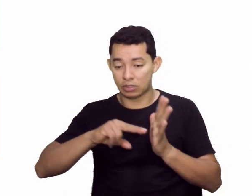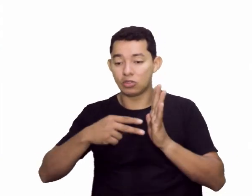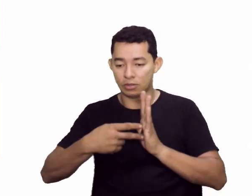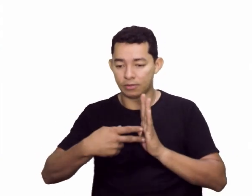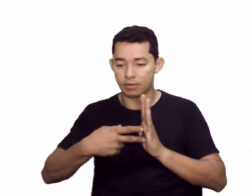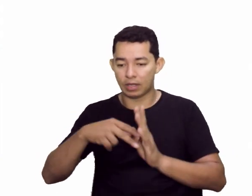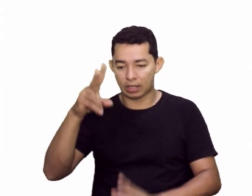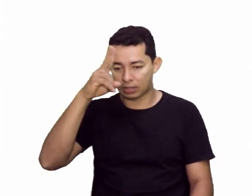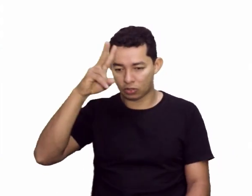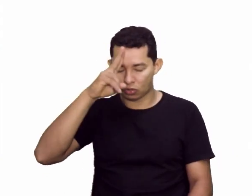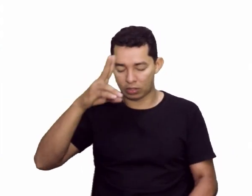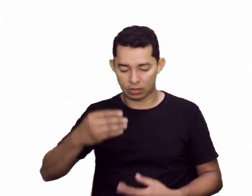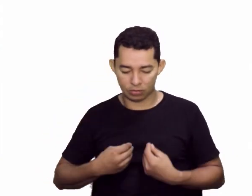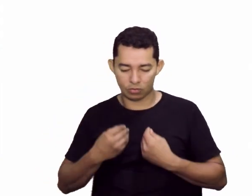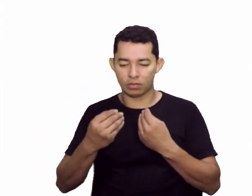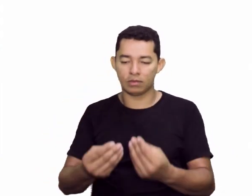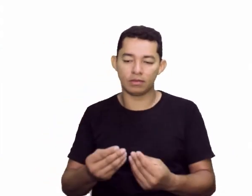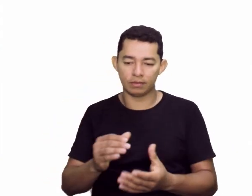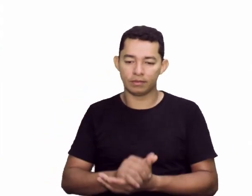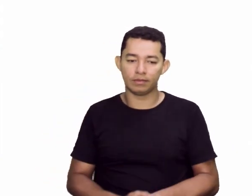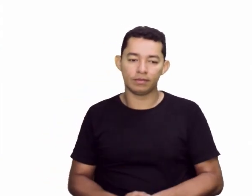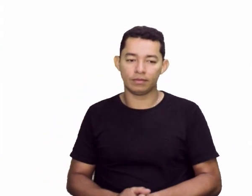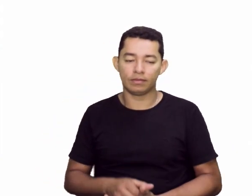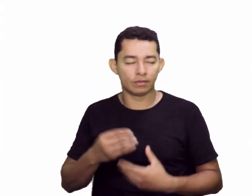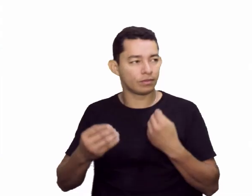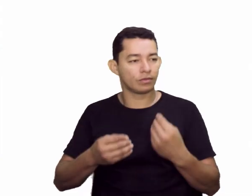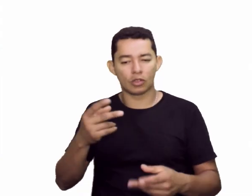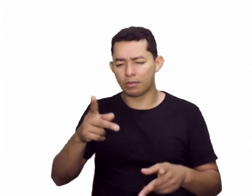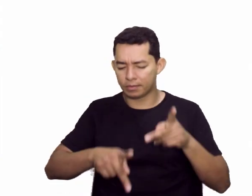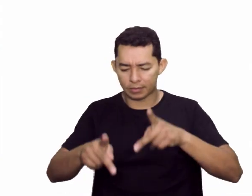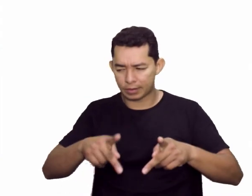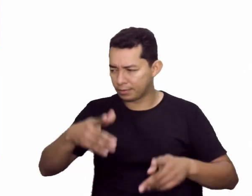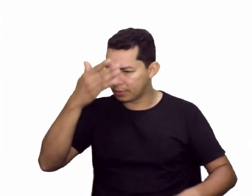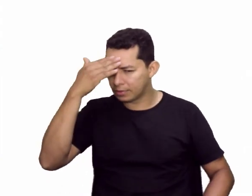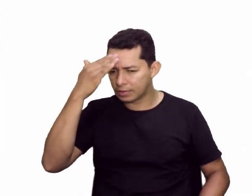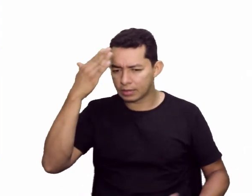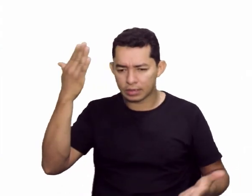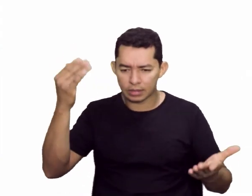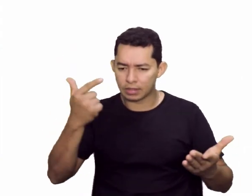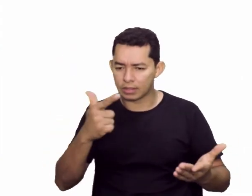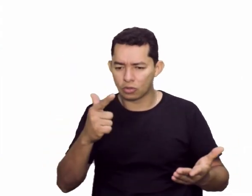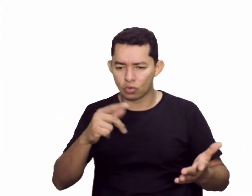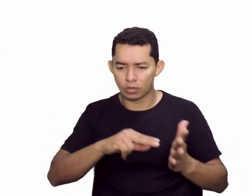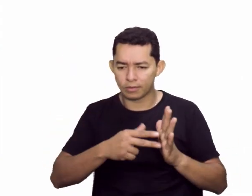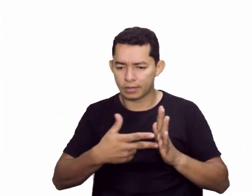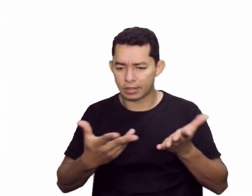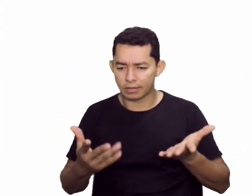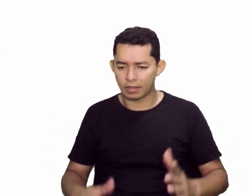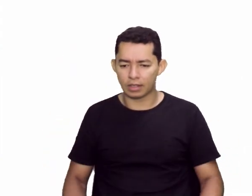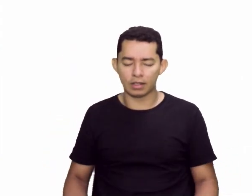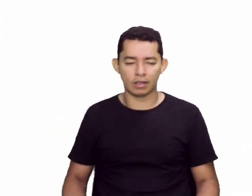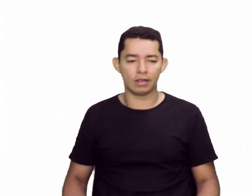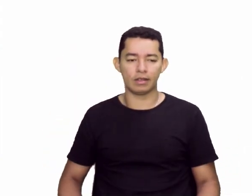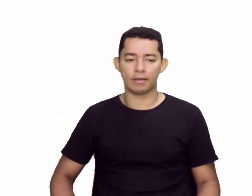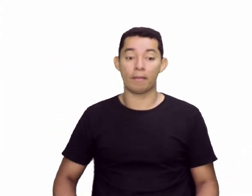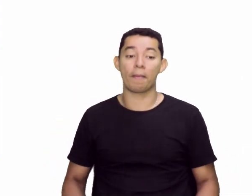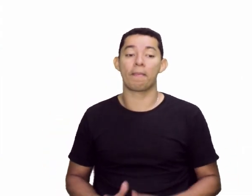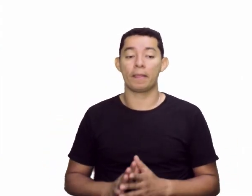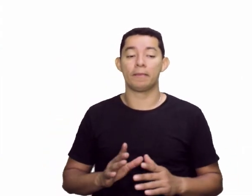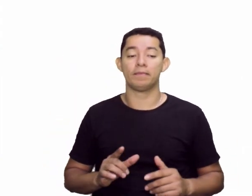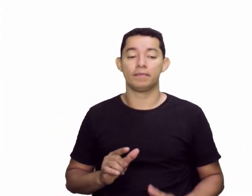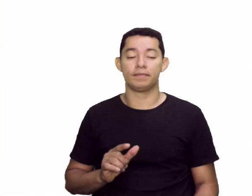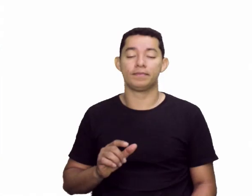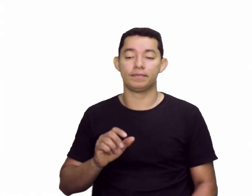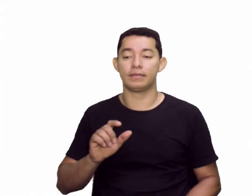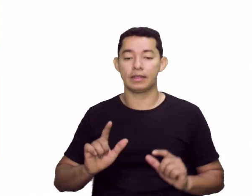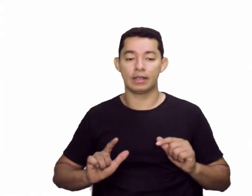significado, transmitir. Né? E senão como é que o povo vai entender, vai sorrir, vai chorar? E a ação dramática tem